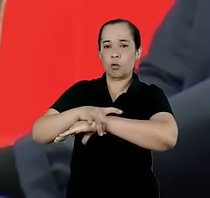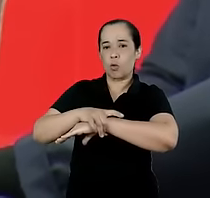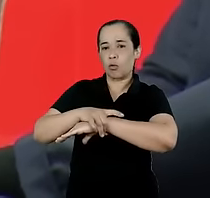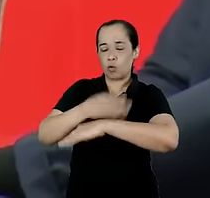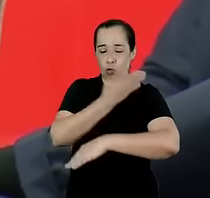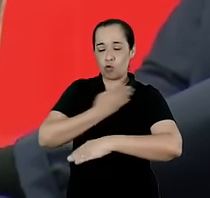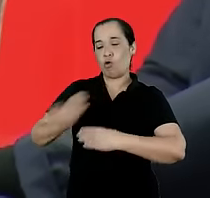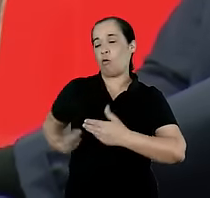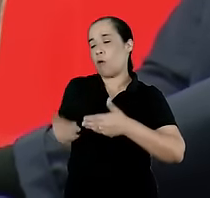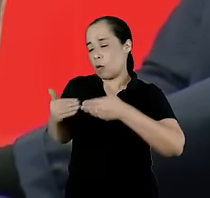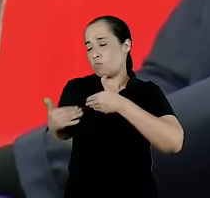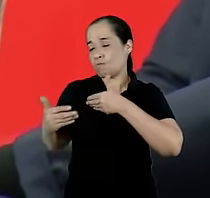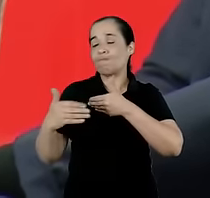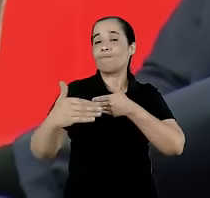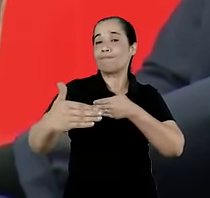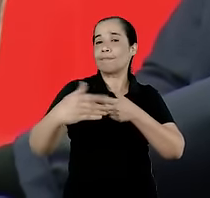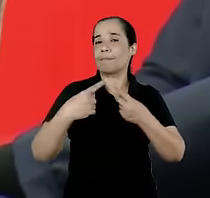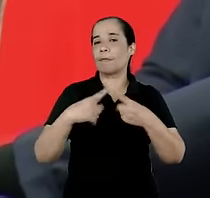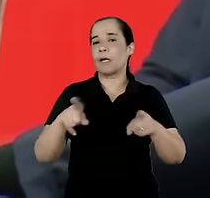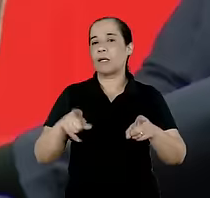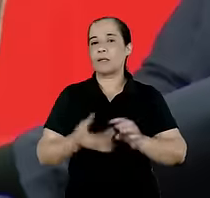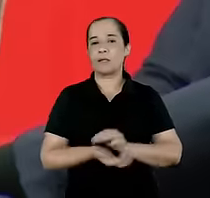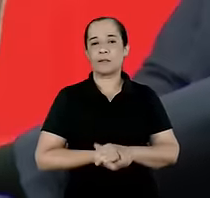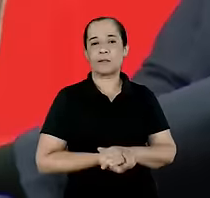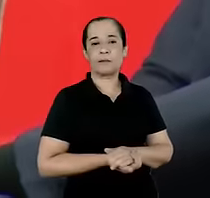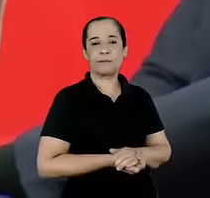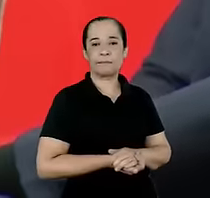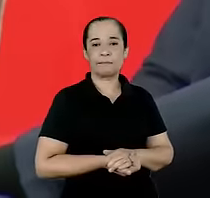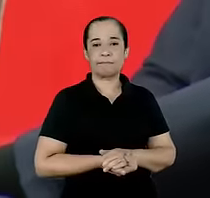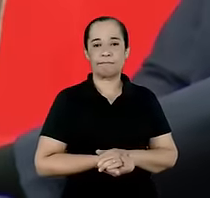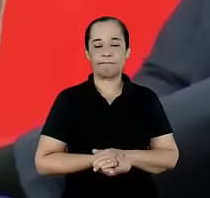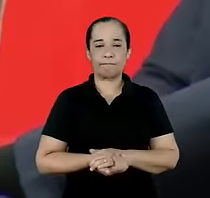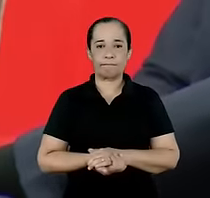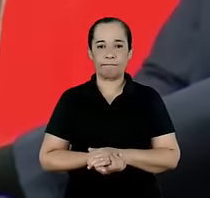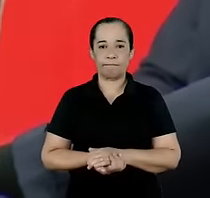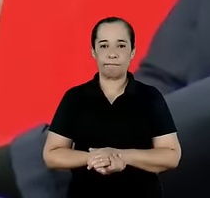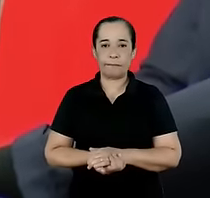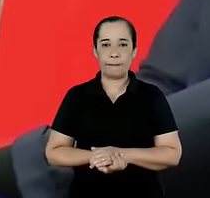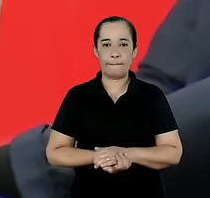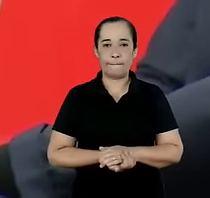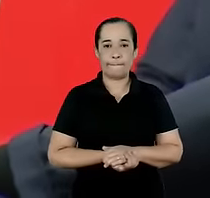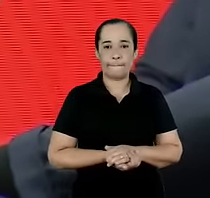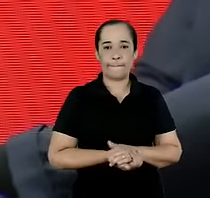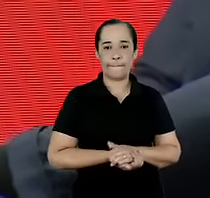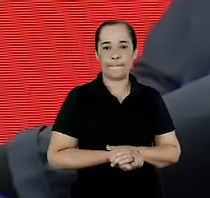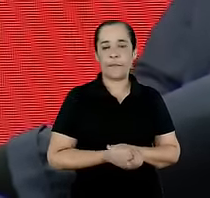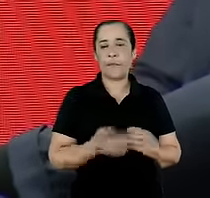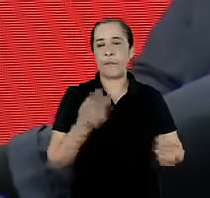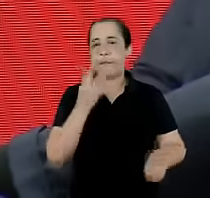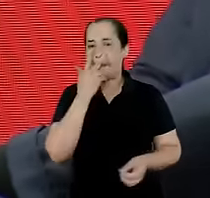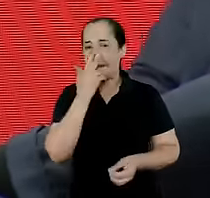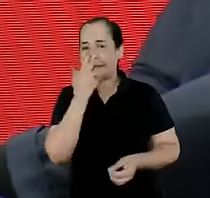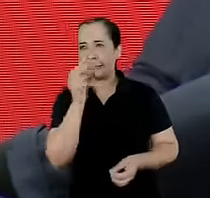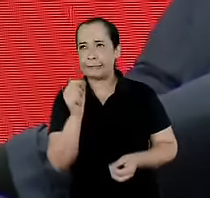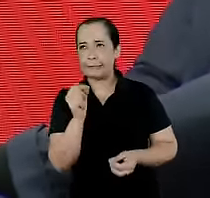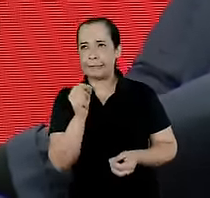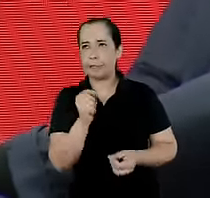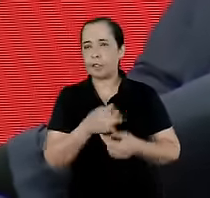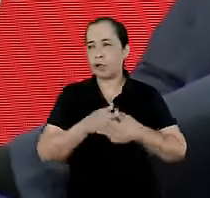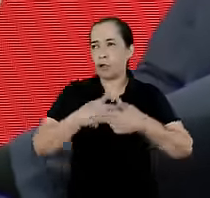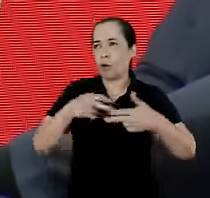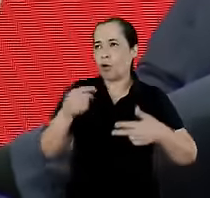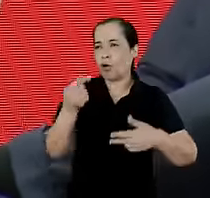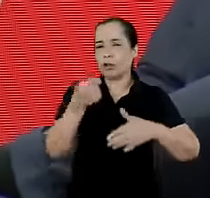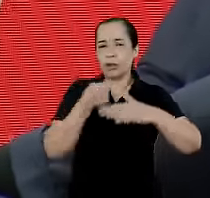mas mas eh não nos parece que esse estado de coisas esse investimento tão